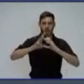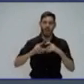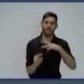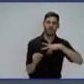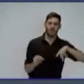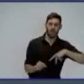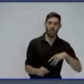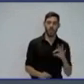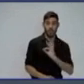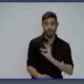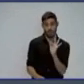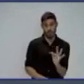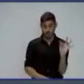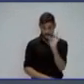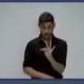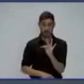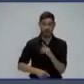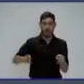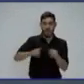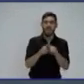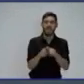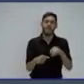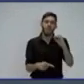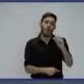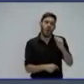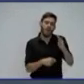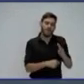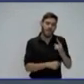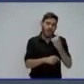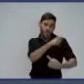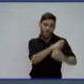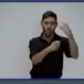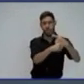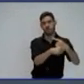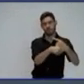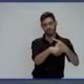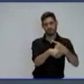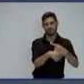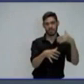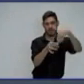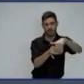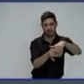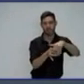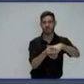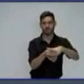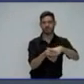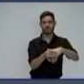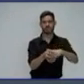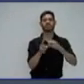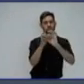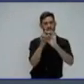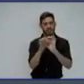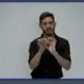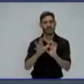Público, à Polícia Federal e à OAB, um ano antes das eleições. Estará à